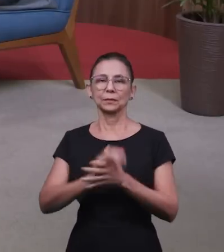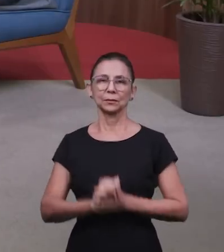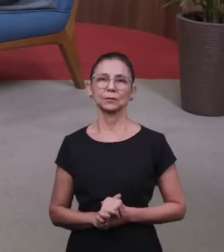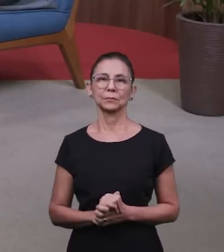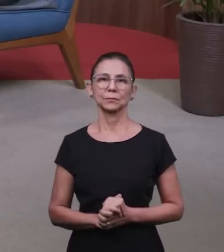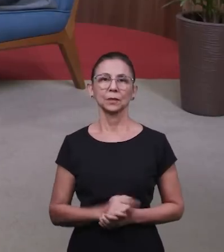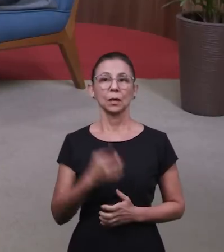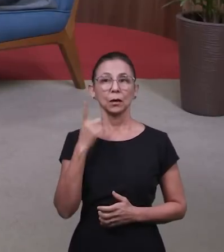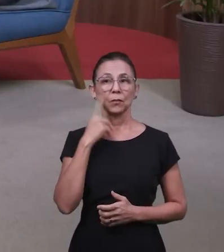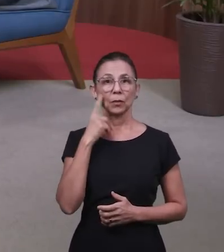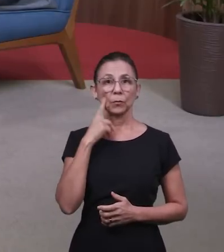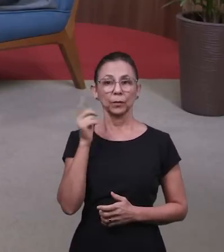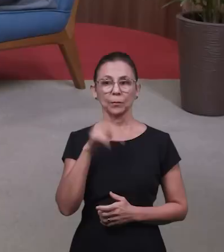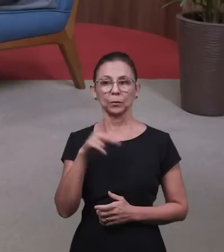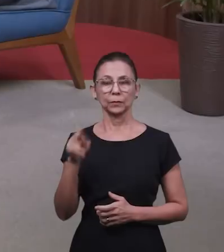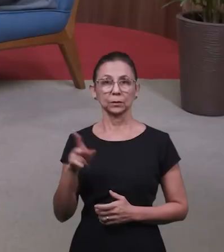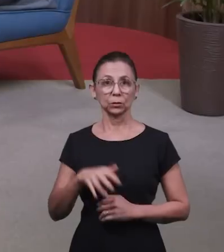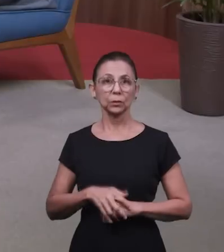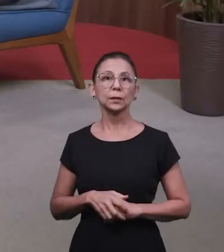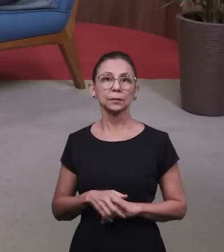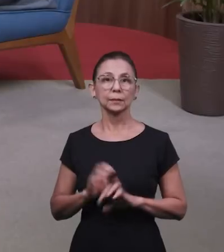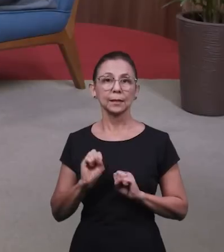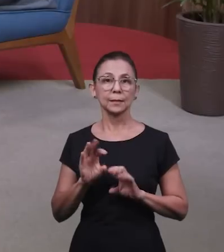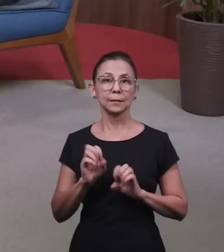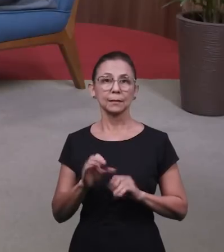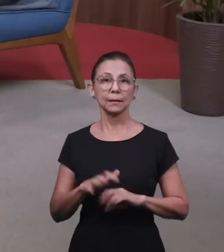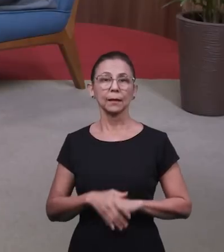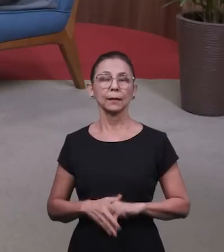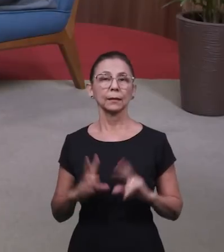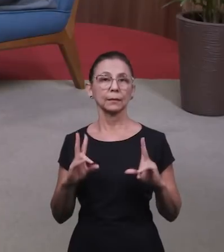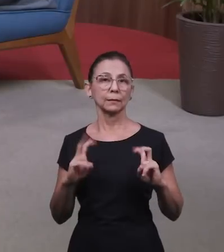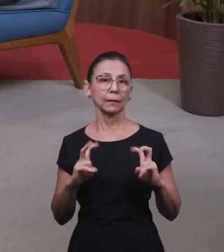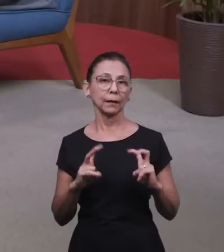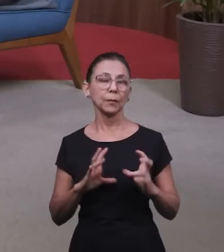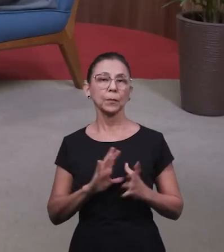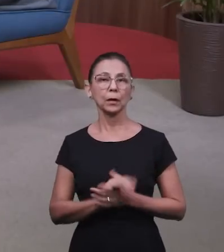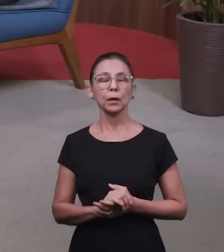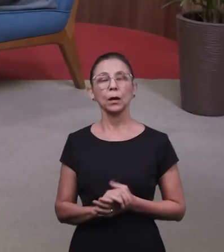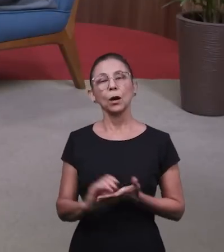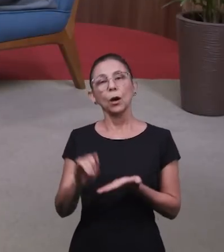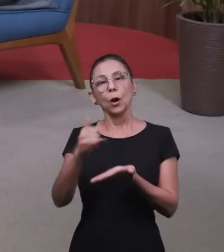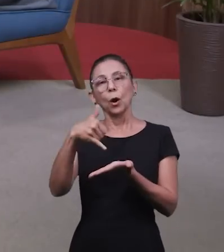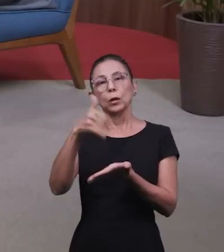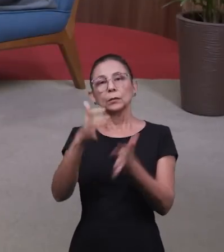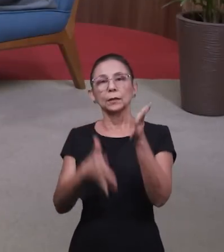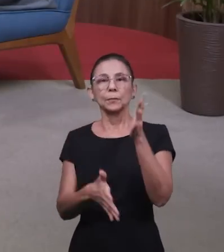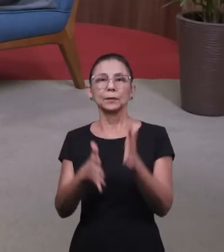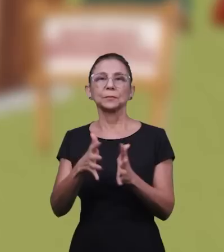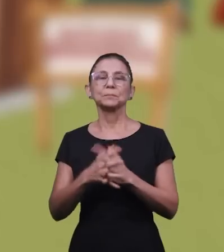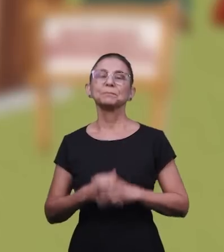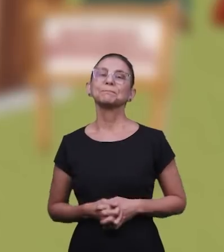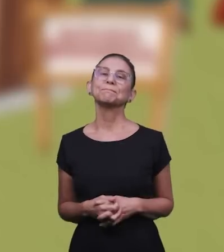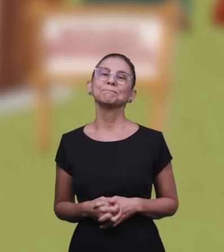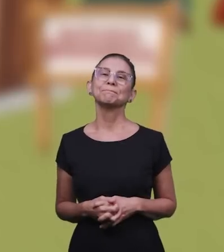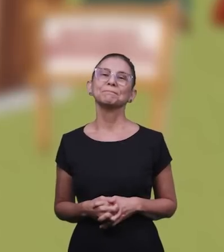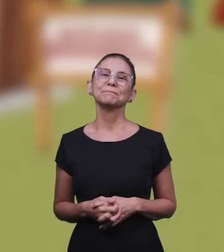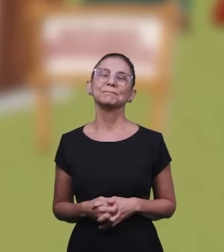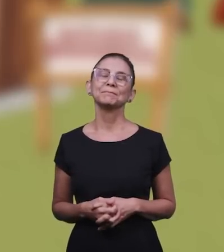e adolescentes, a professora Eveline Ataídes vai falar sobre esse tema, o unguento derramado.